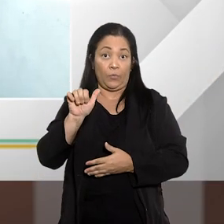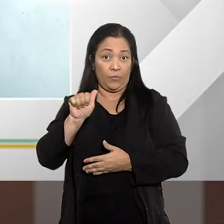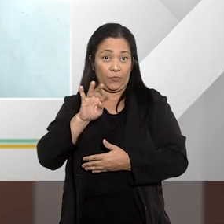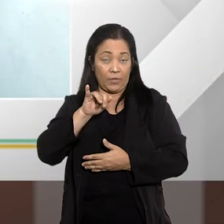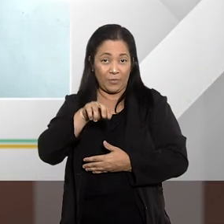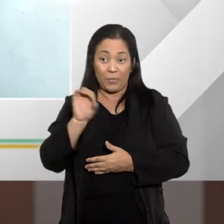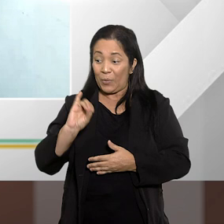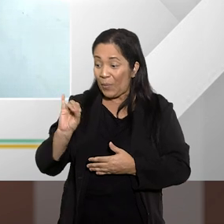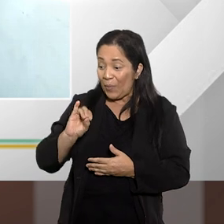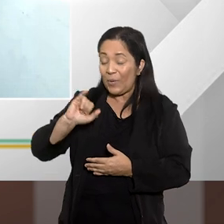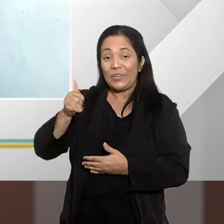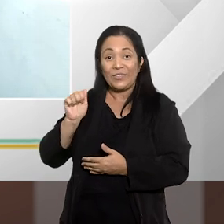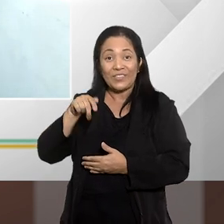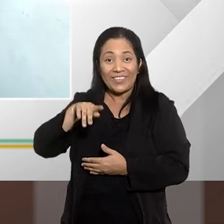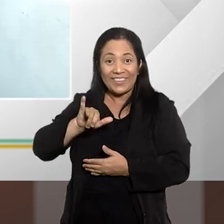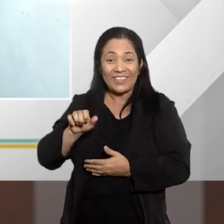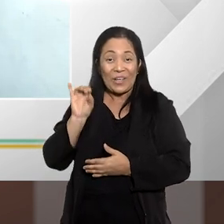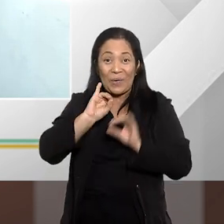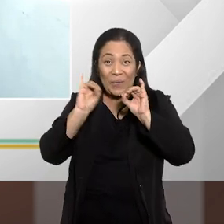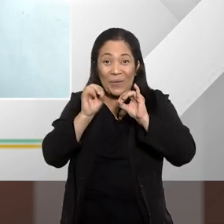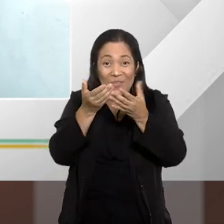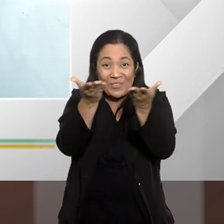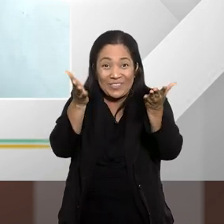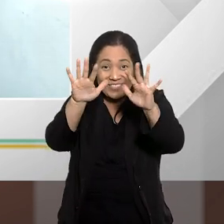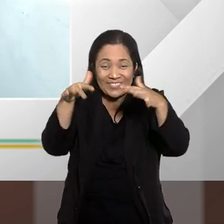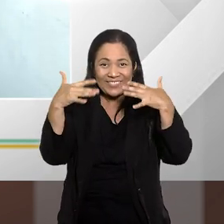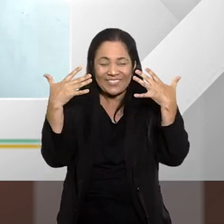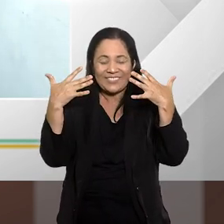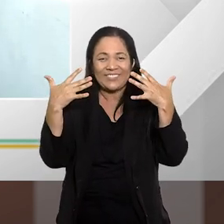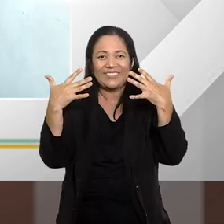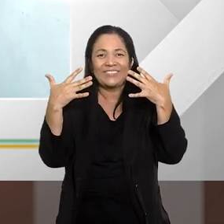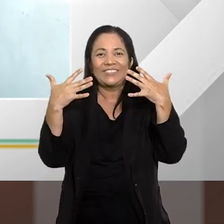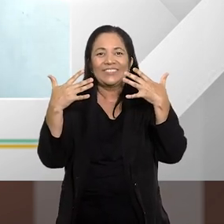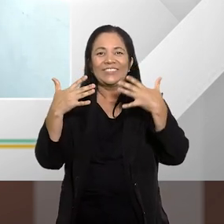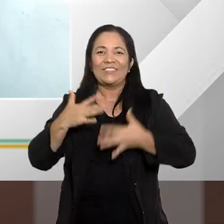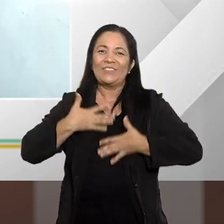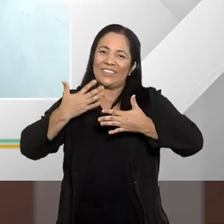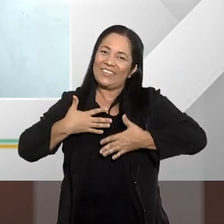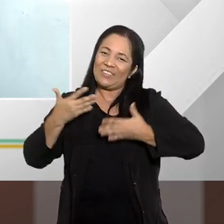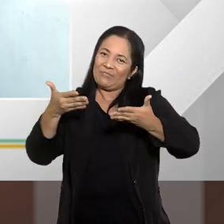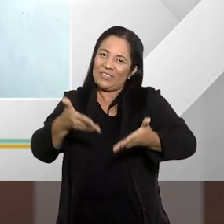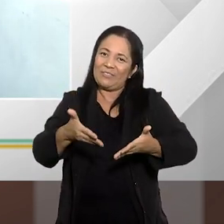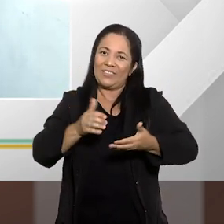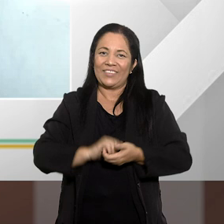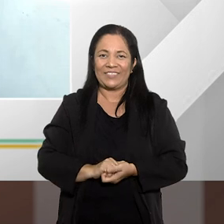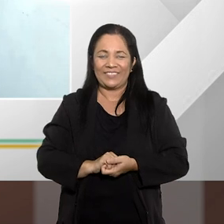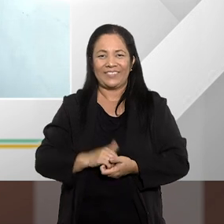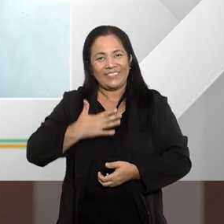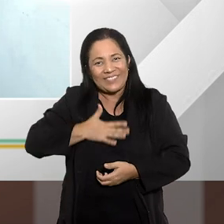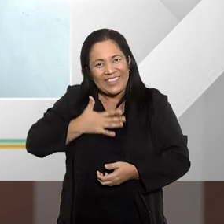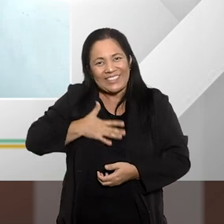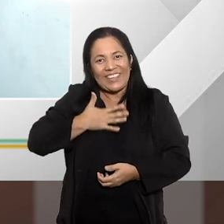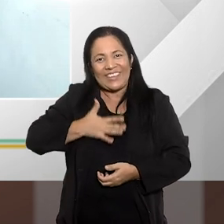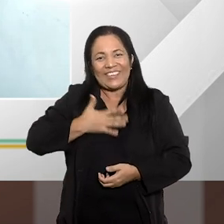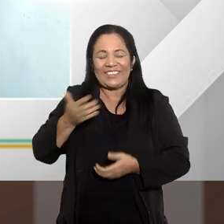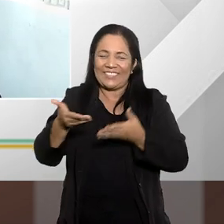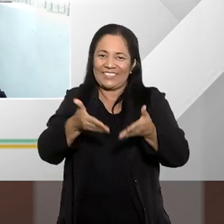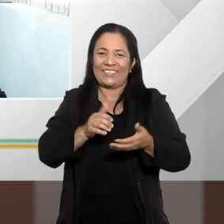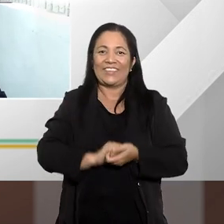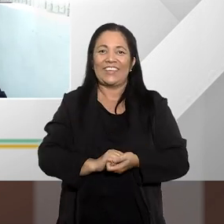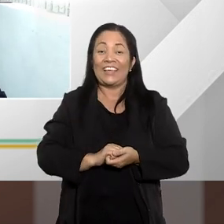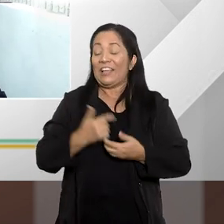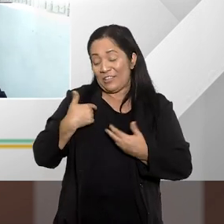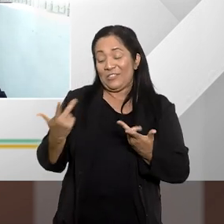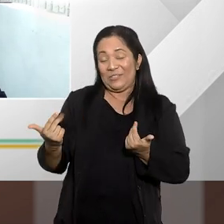Olá, Janaína. Olá a todas, todos e todos que nos ouvem e nos assistem pelo programa. Prazer estar aqui, uma alegria. Alegria